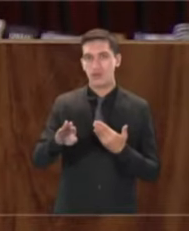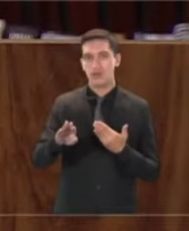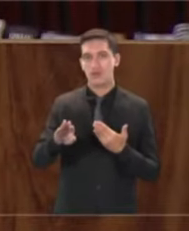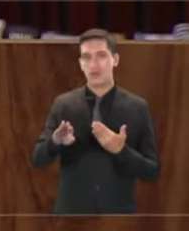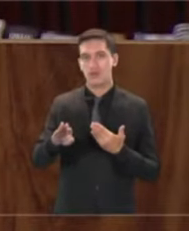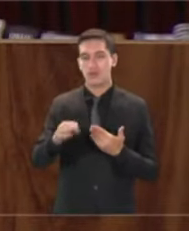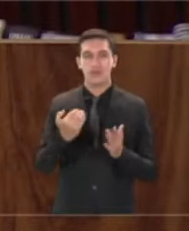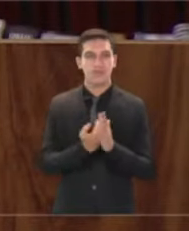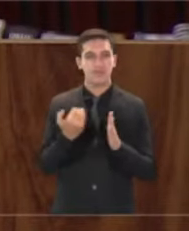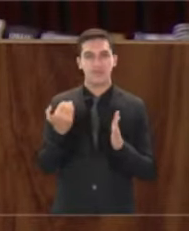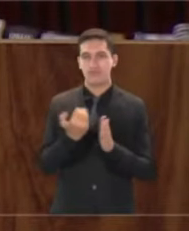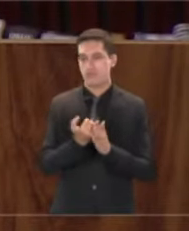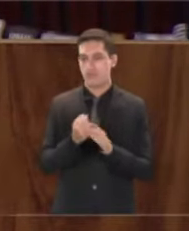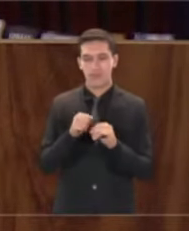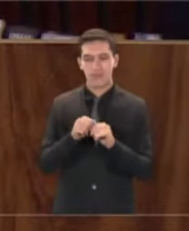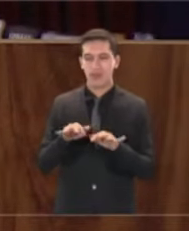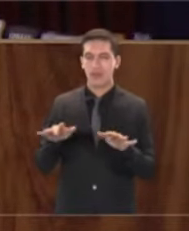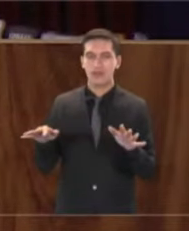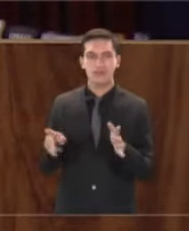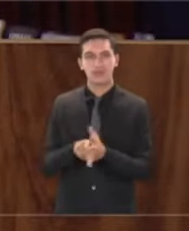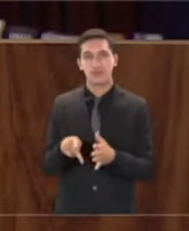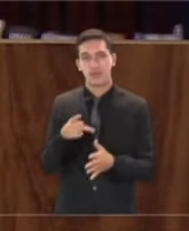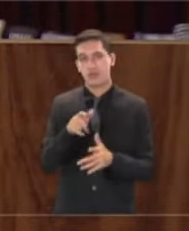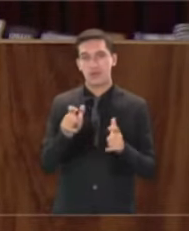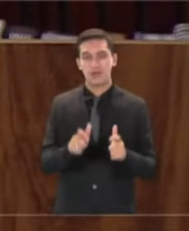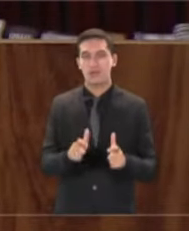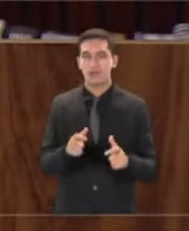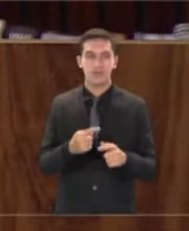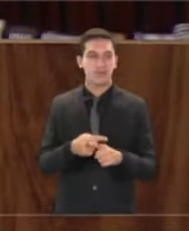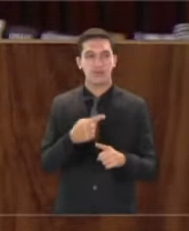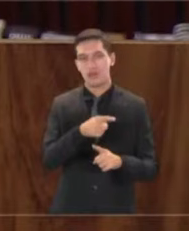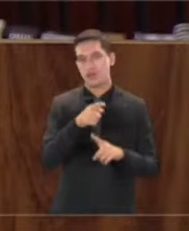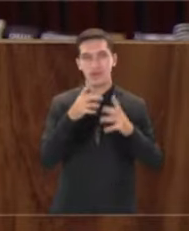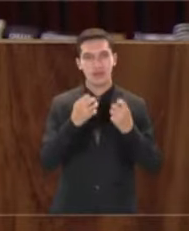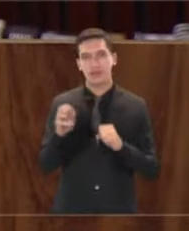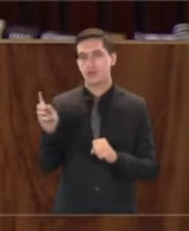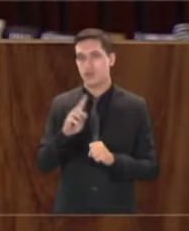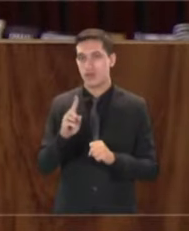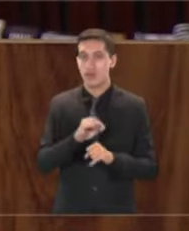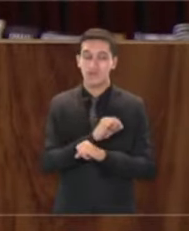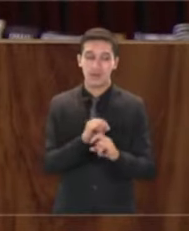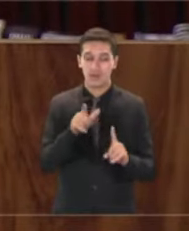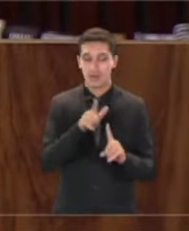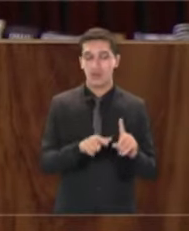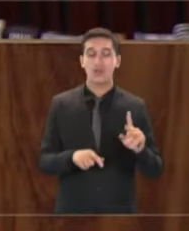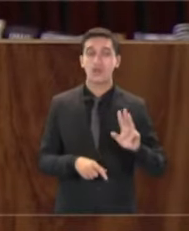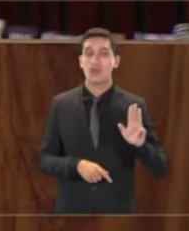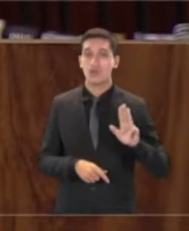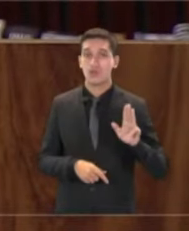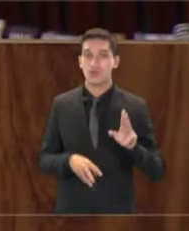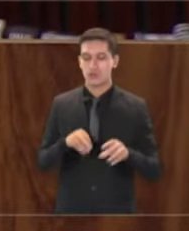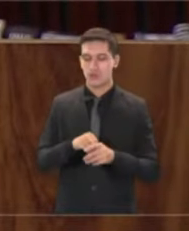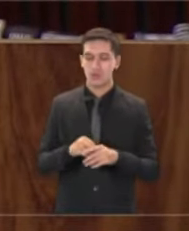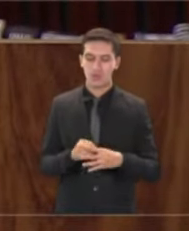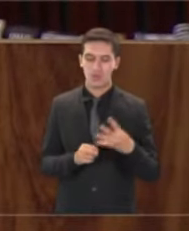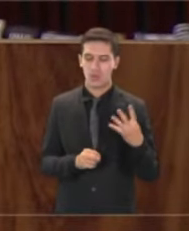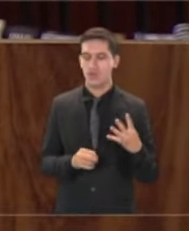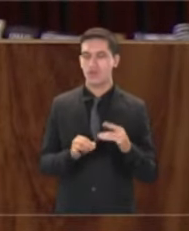programa de maior audiência da casa, porque ele se recusou a se referir a Lula naqueles quatro